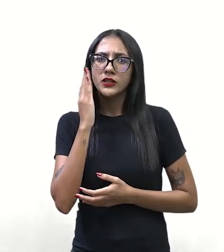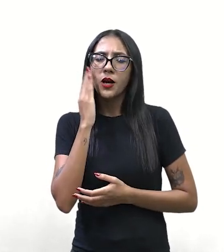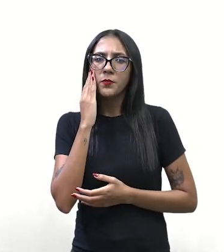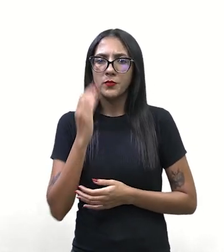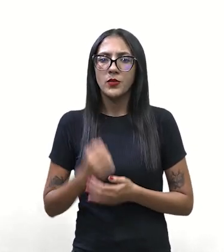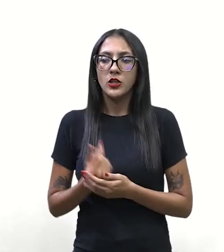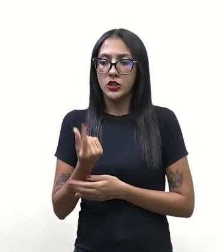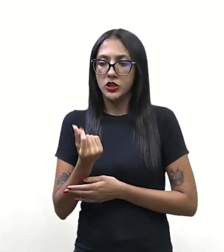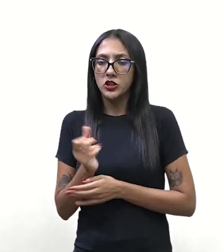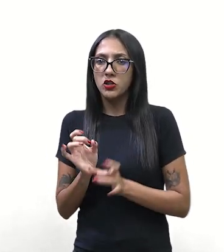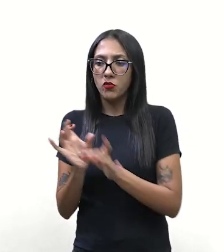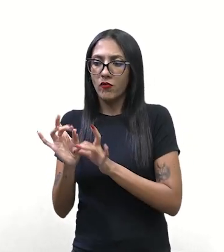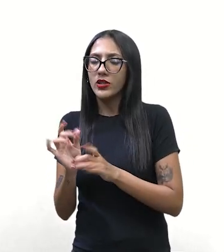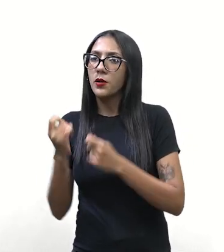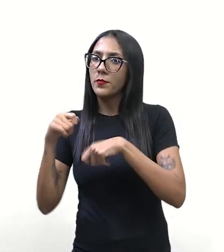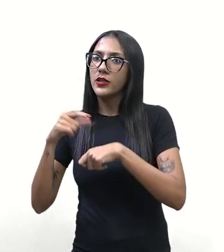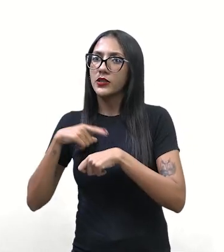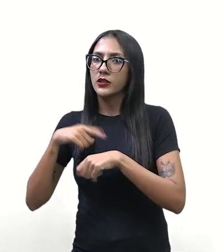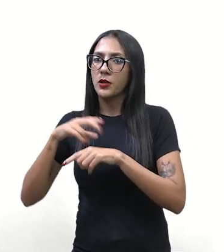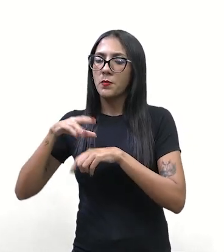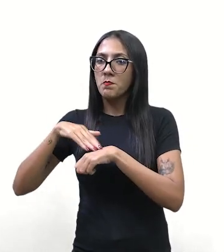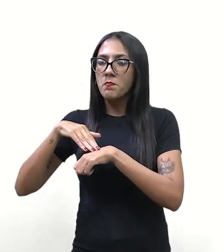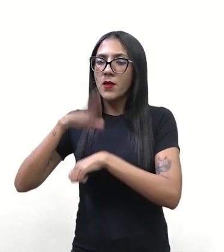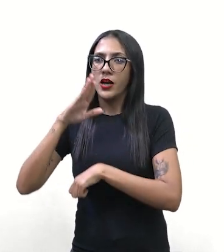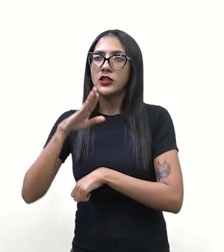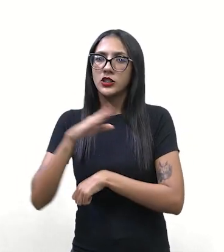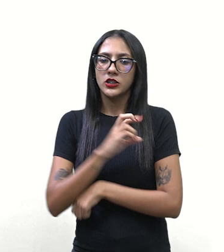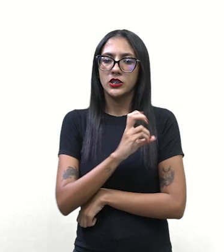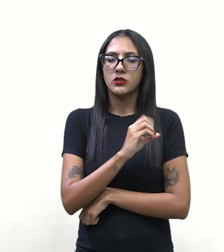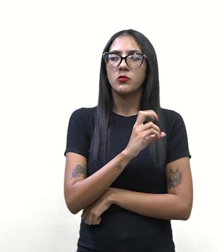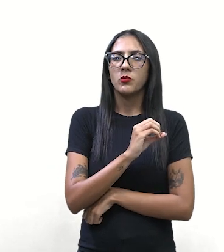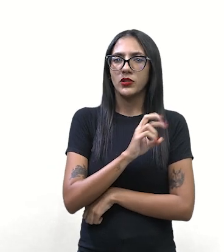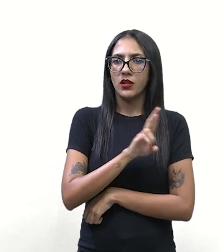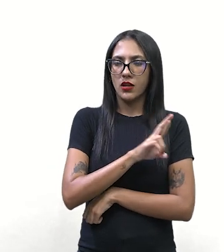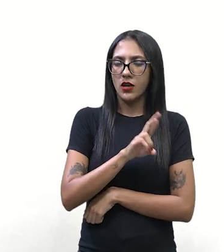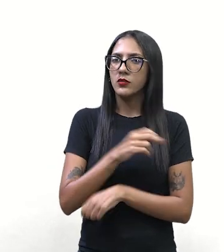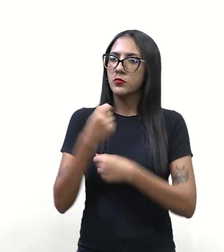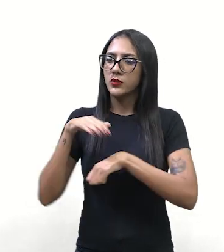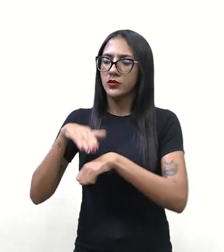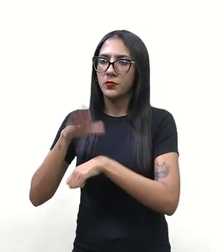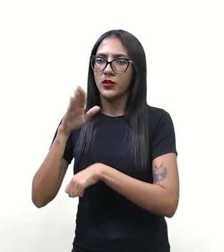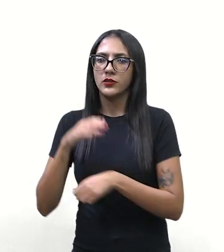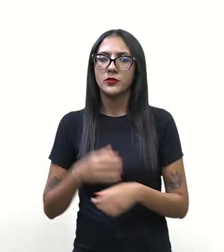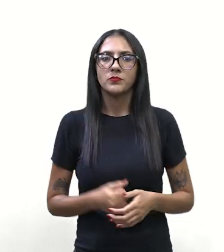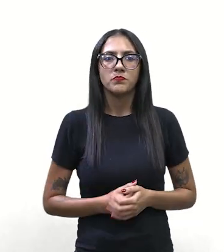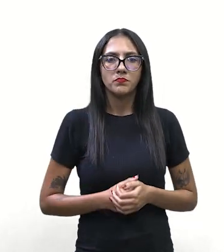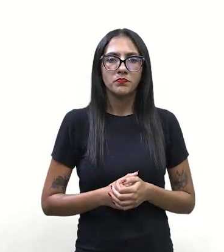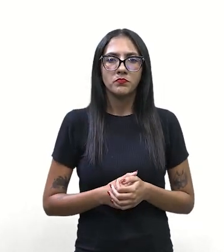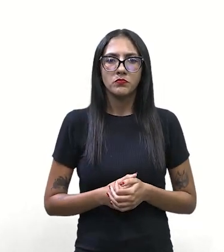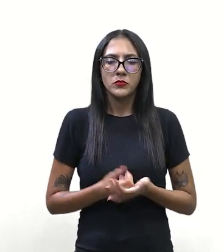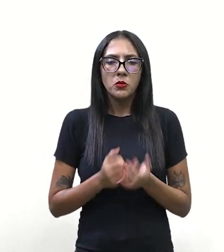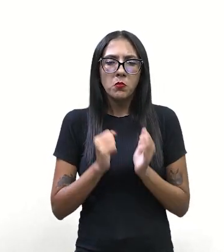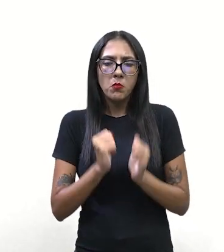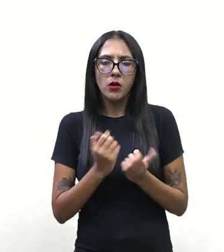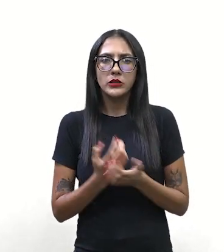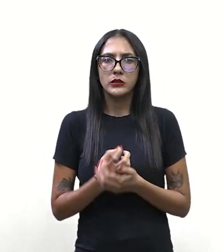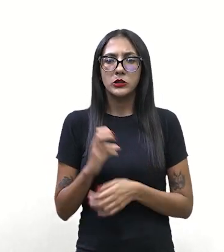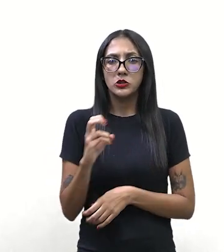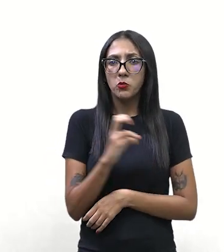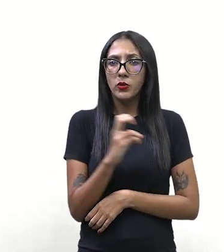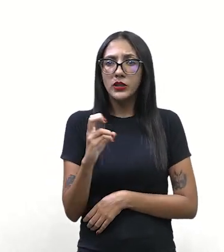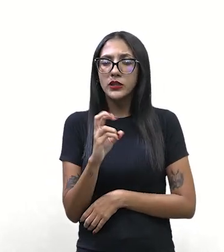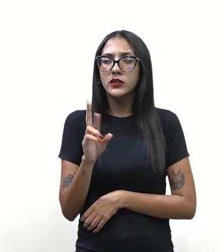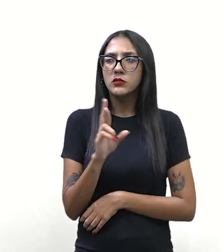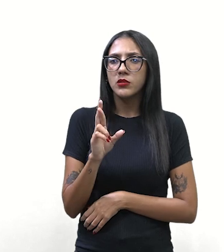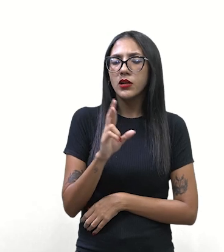que R$50 para poder cobrir esses custos. Então, quanto seria? Poderia ser R$55,